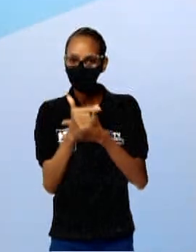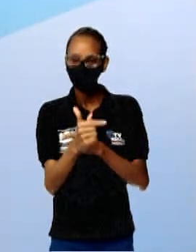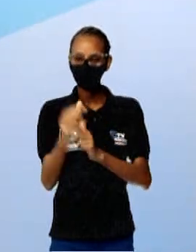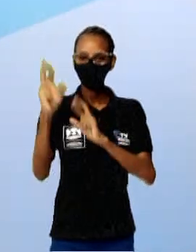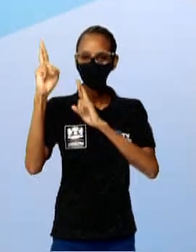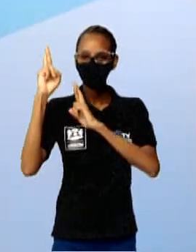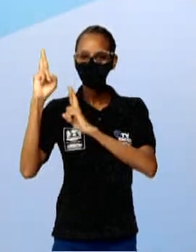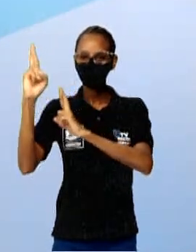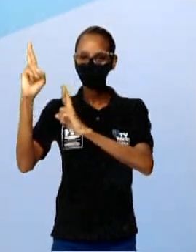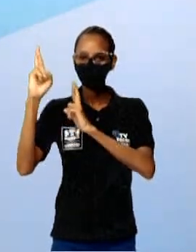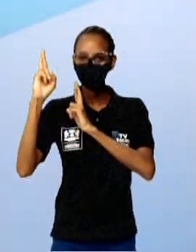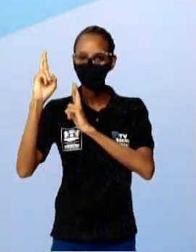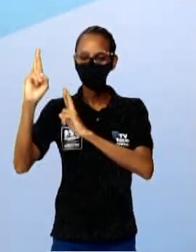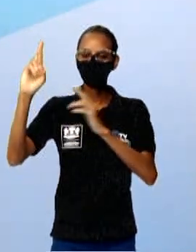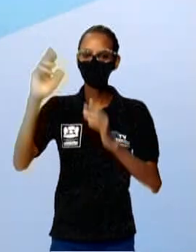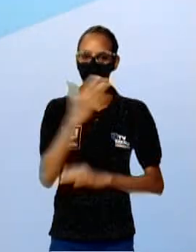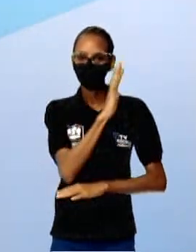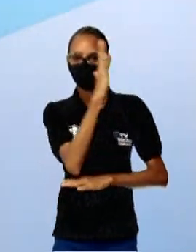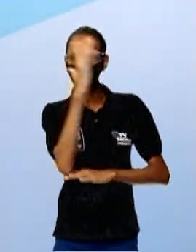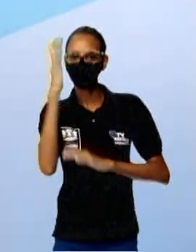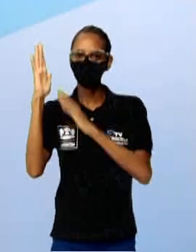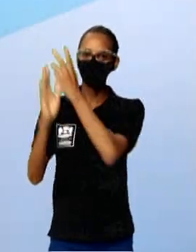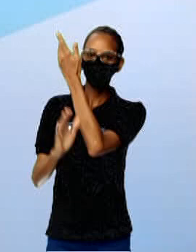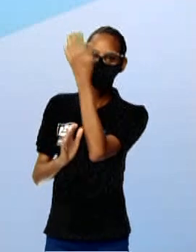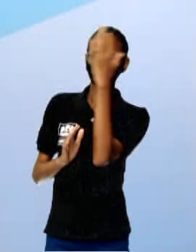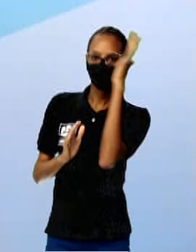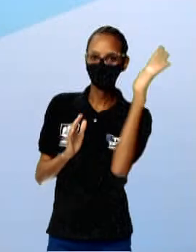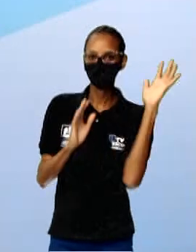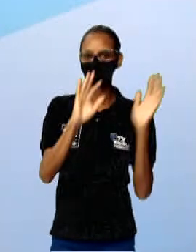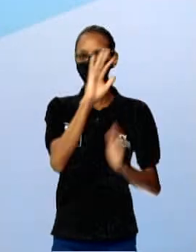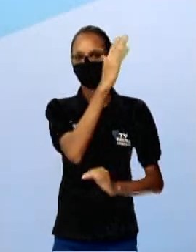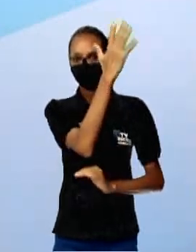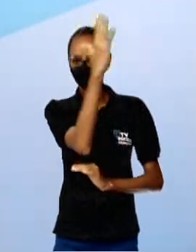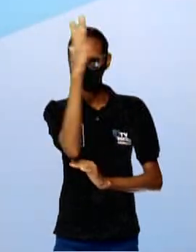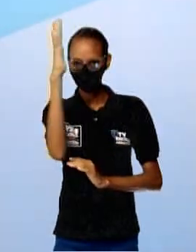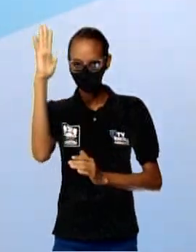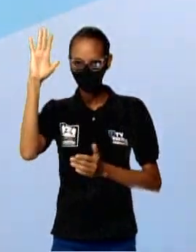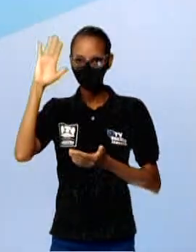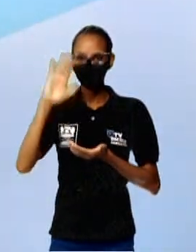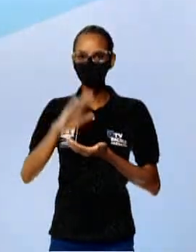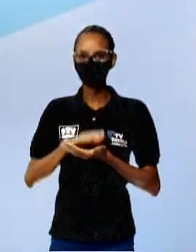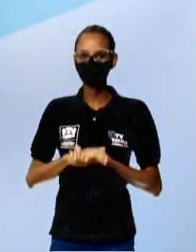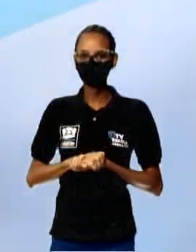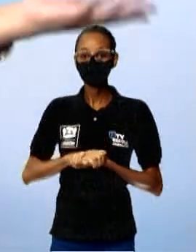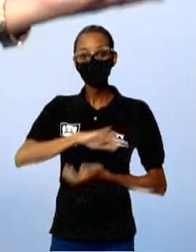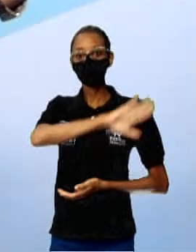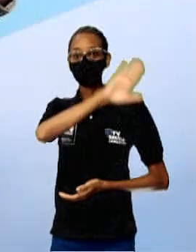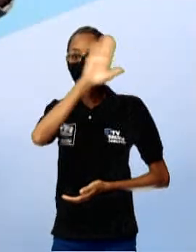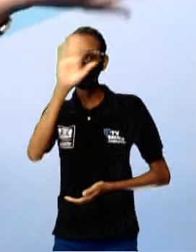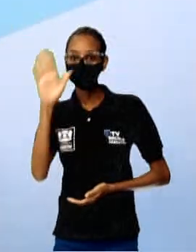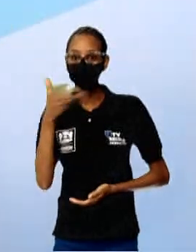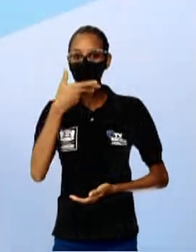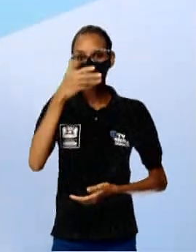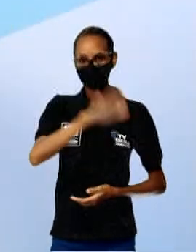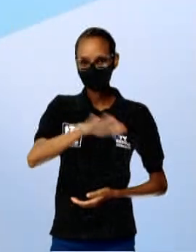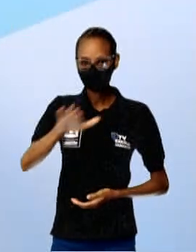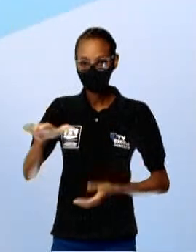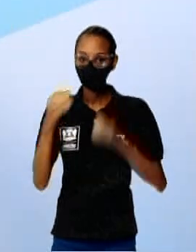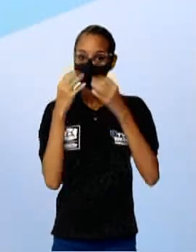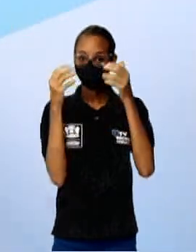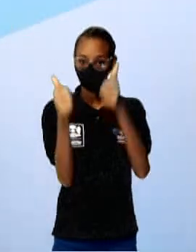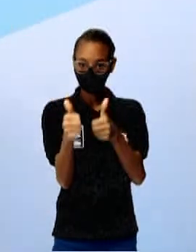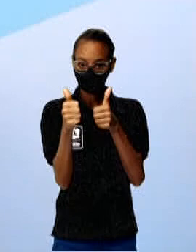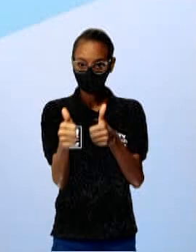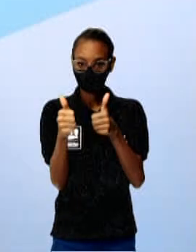esperança até na Dança dos matagais Benedito Cunha de Melo Olá crianças tudo